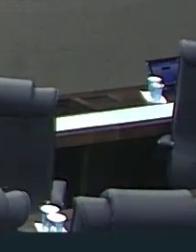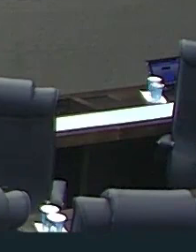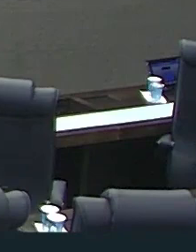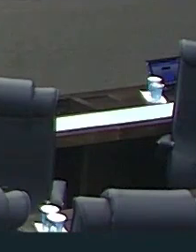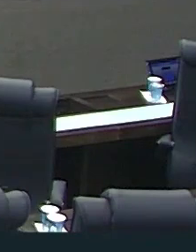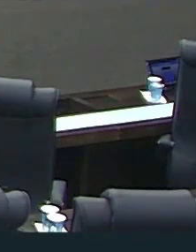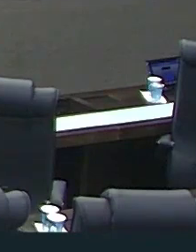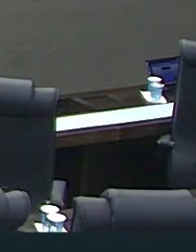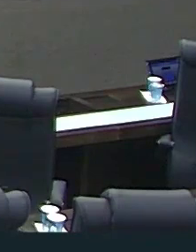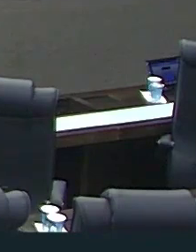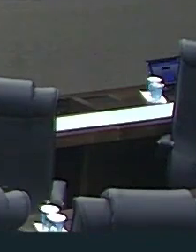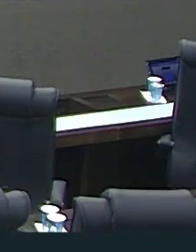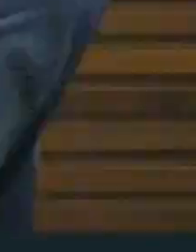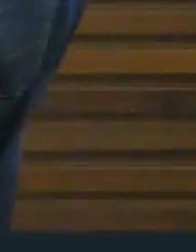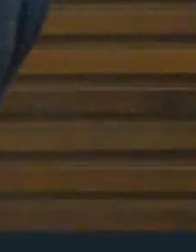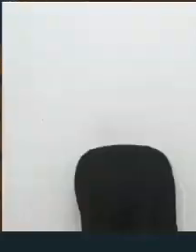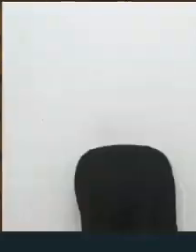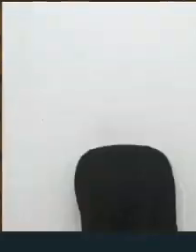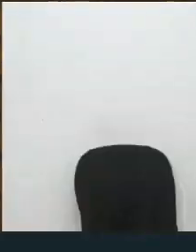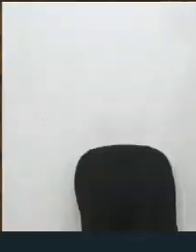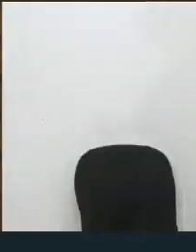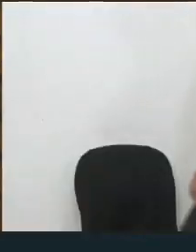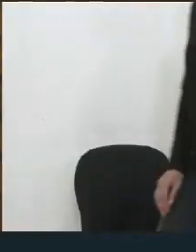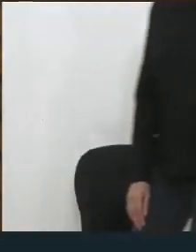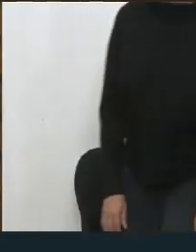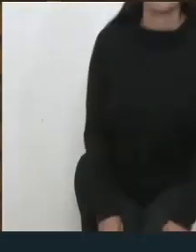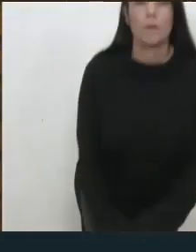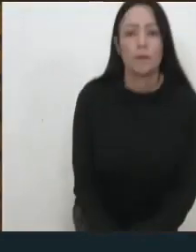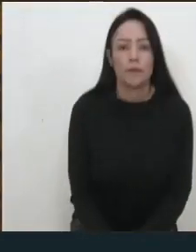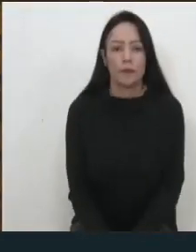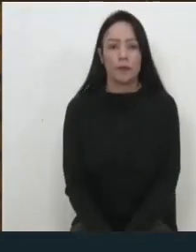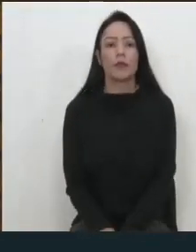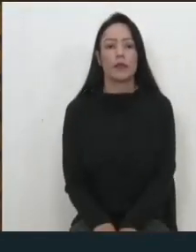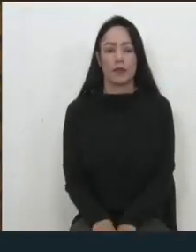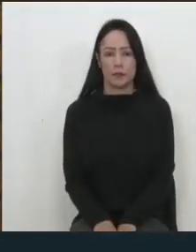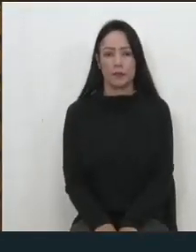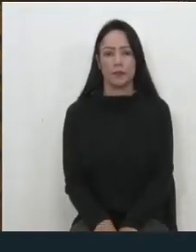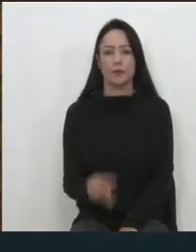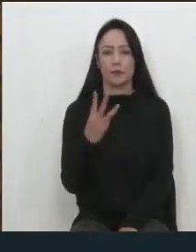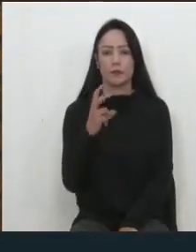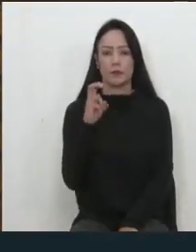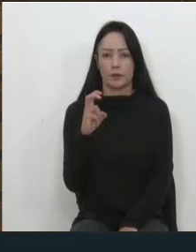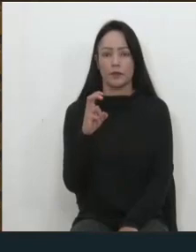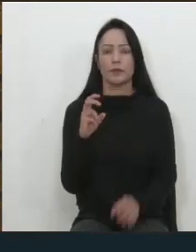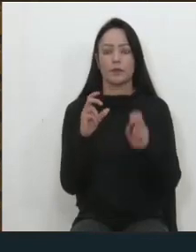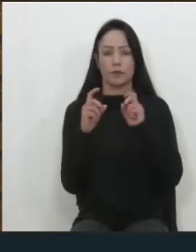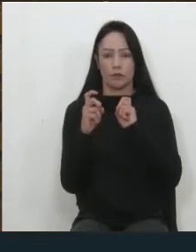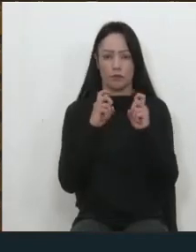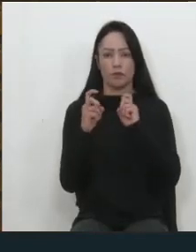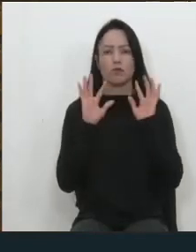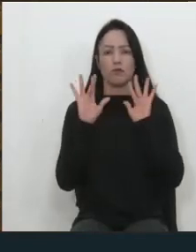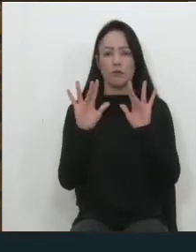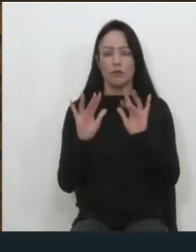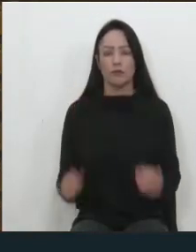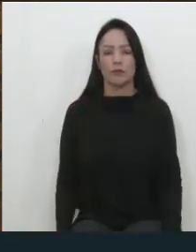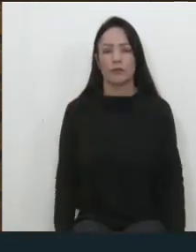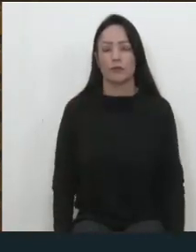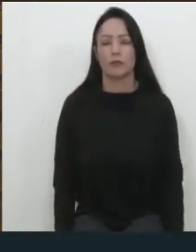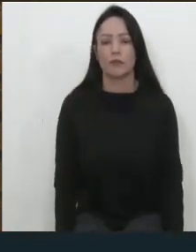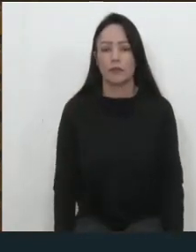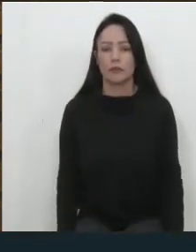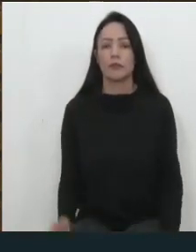A número legal, sob a proteção de Deus, iniciamos os trabalhos da 35ª sessão ordinária.